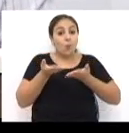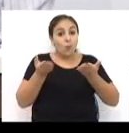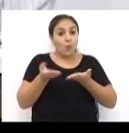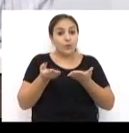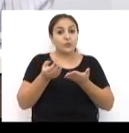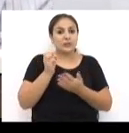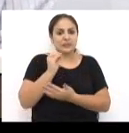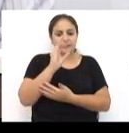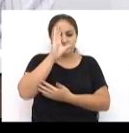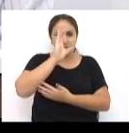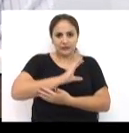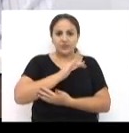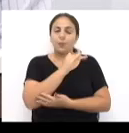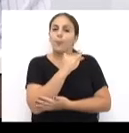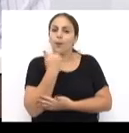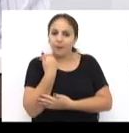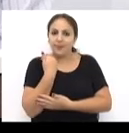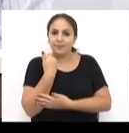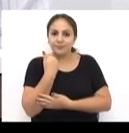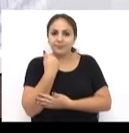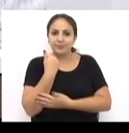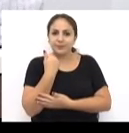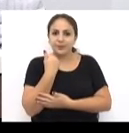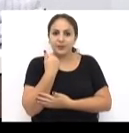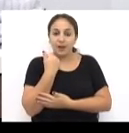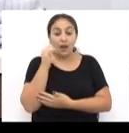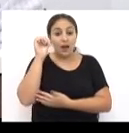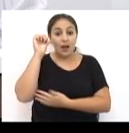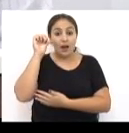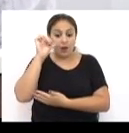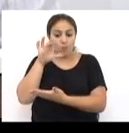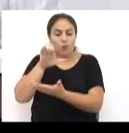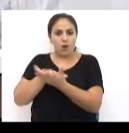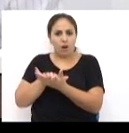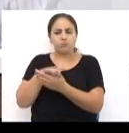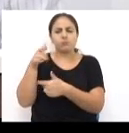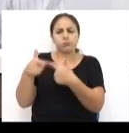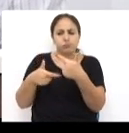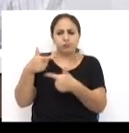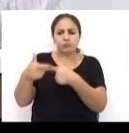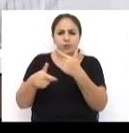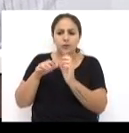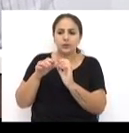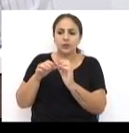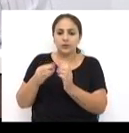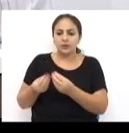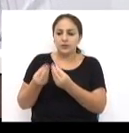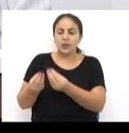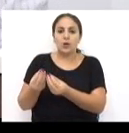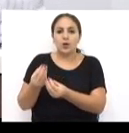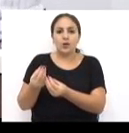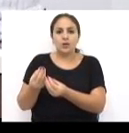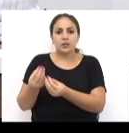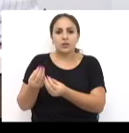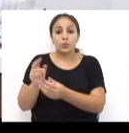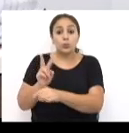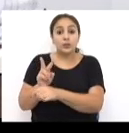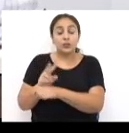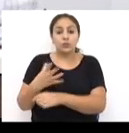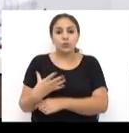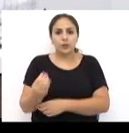hoje, se um cidadão falecer, e a esposa que está lá trabalhando, criando seus filhos, ela não fica